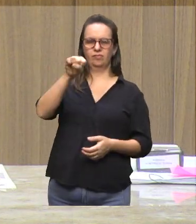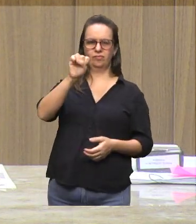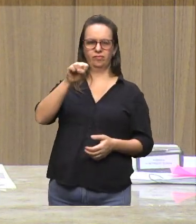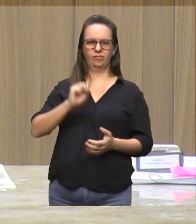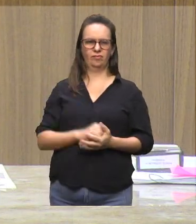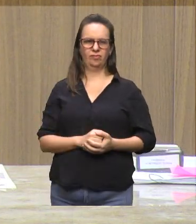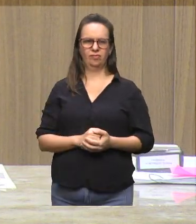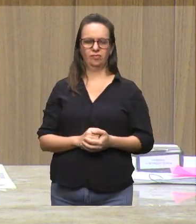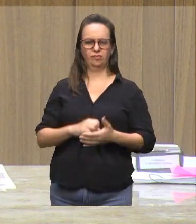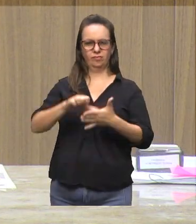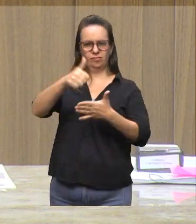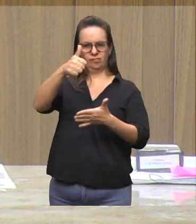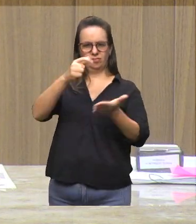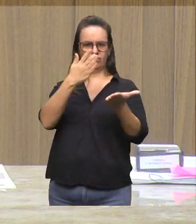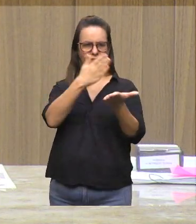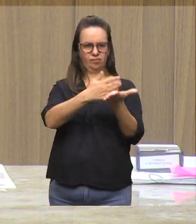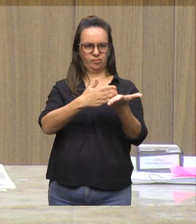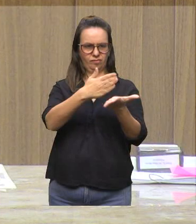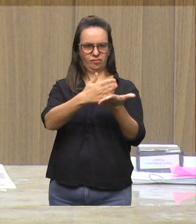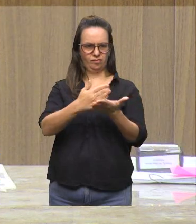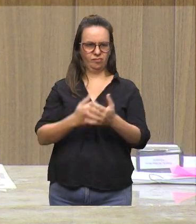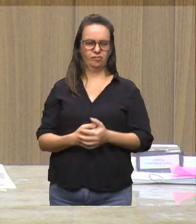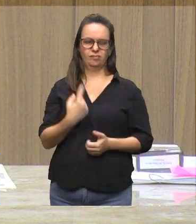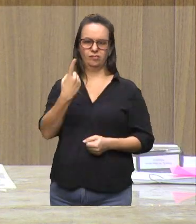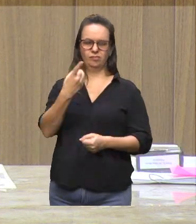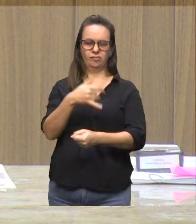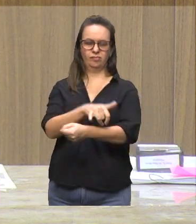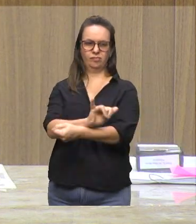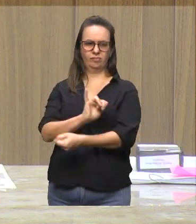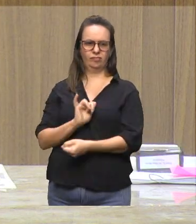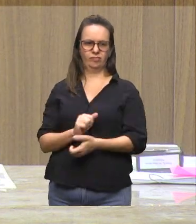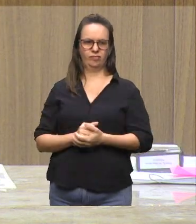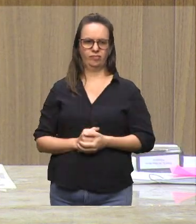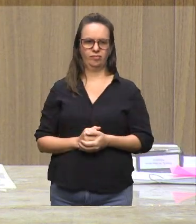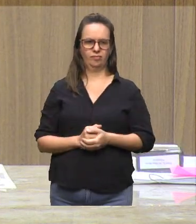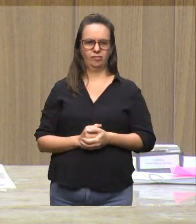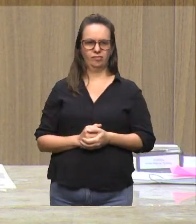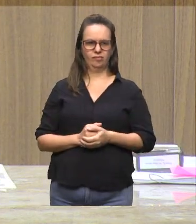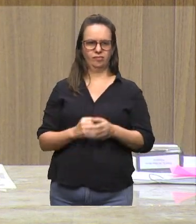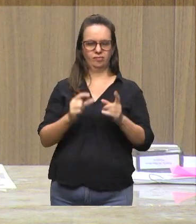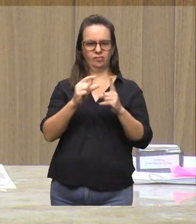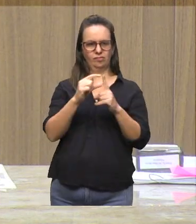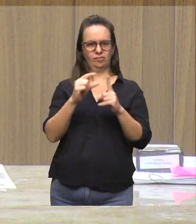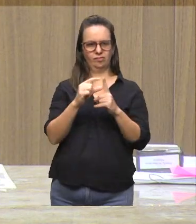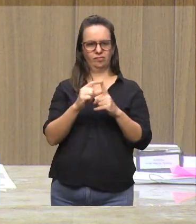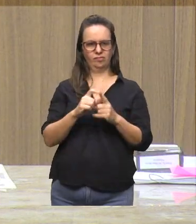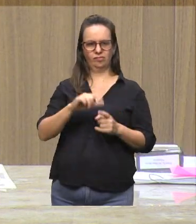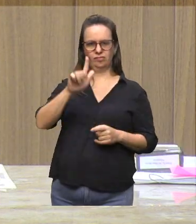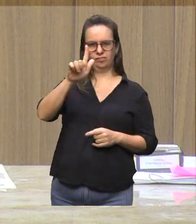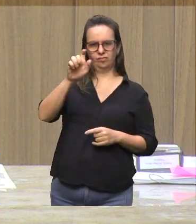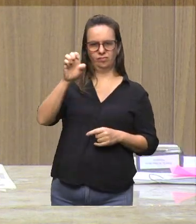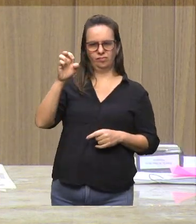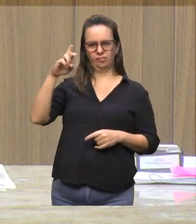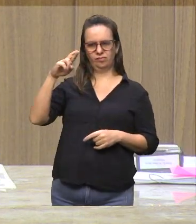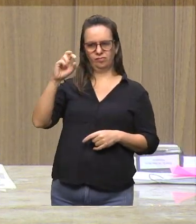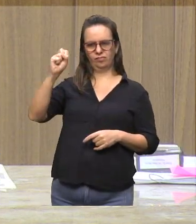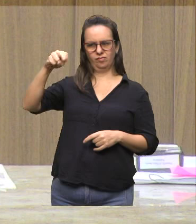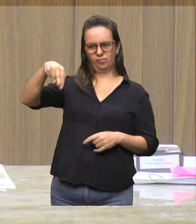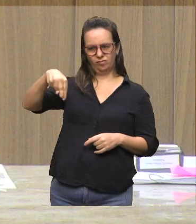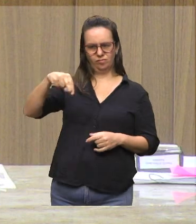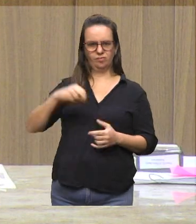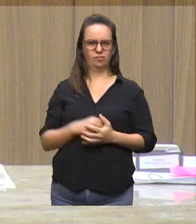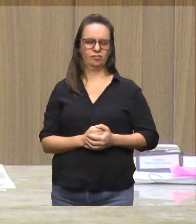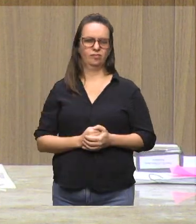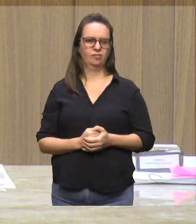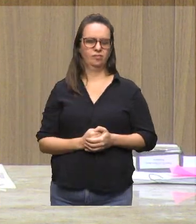em primeiro turno e uma ausência, com a declaração de voto do vereador Gerson Alves. Eu